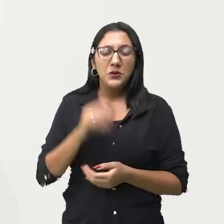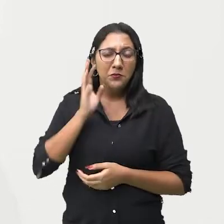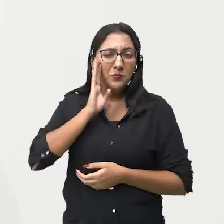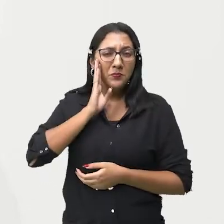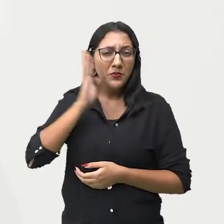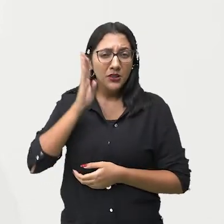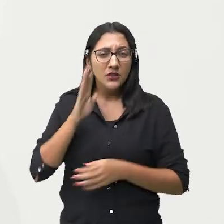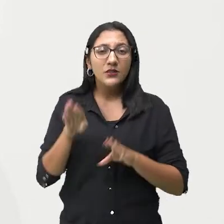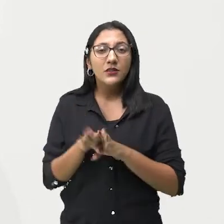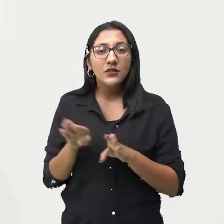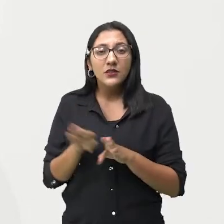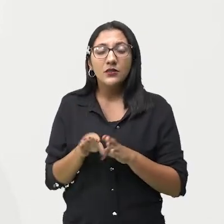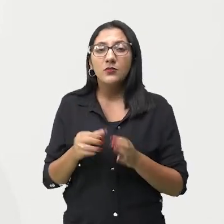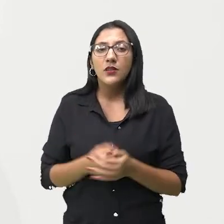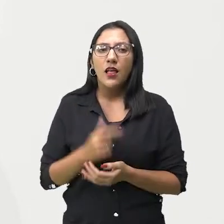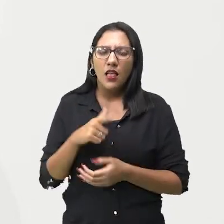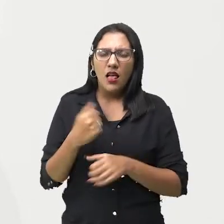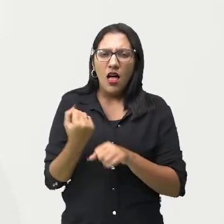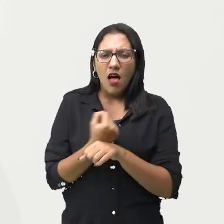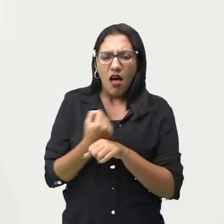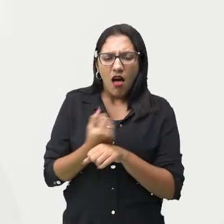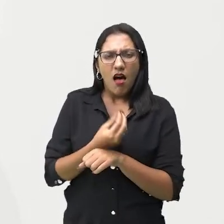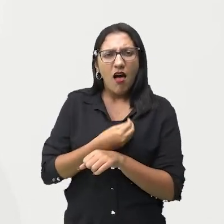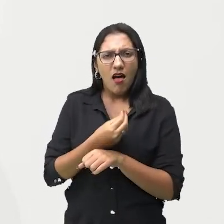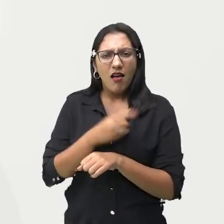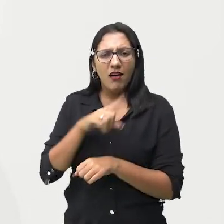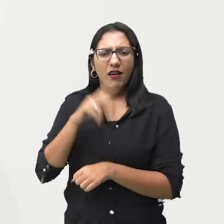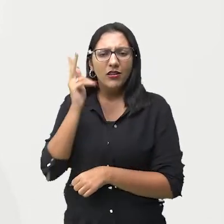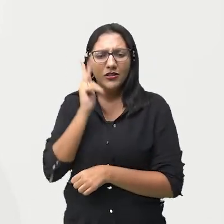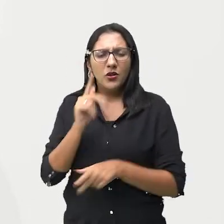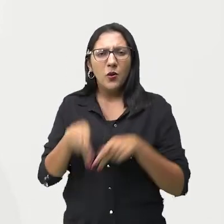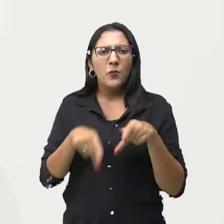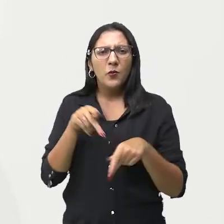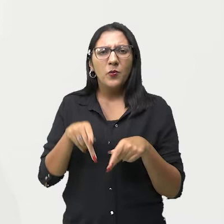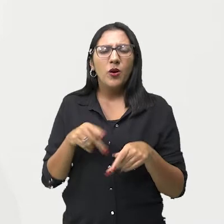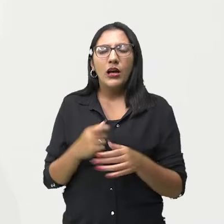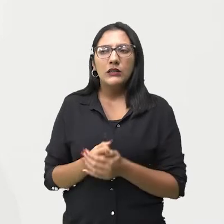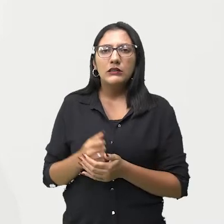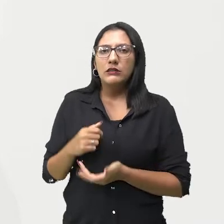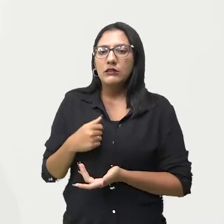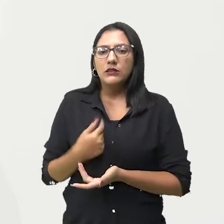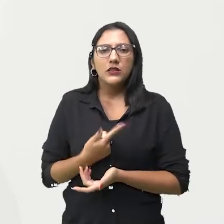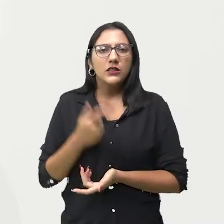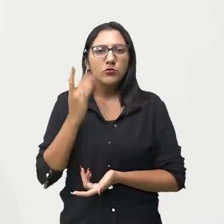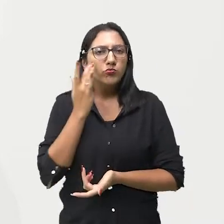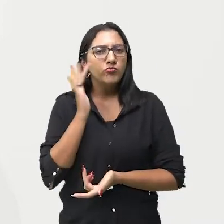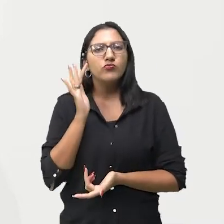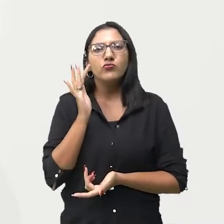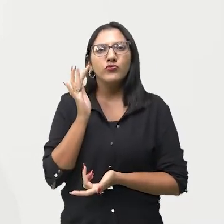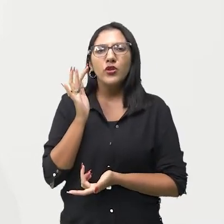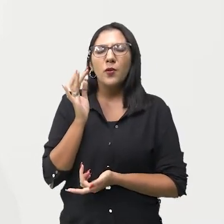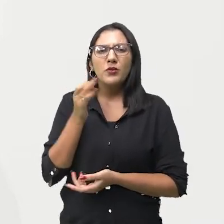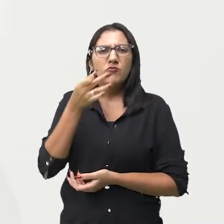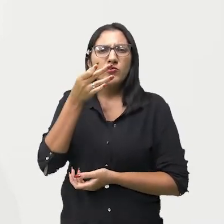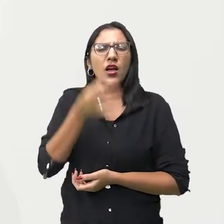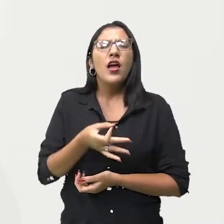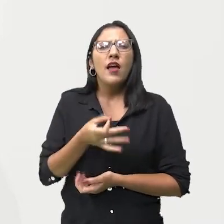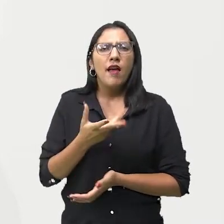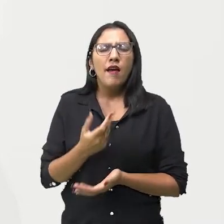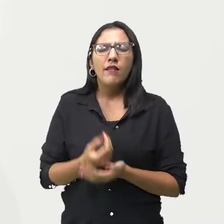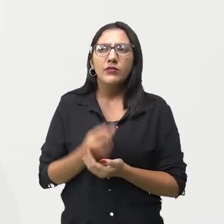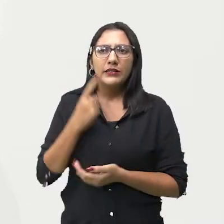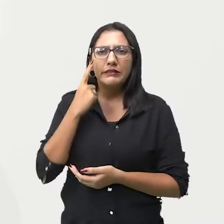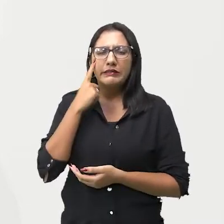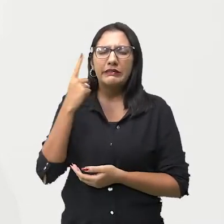principalmente, como eles existem há muito tempo, a gente não sabe exatamente quando, a gente